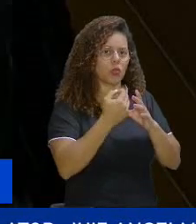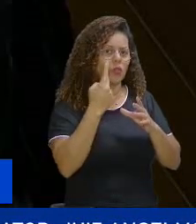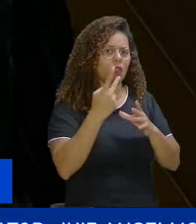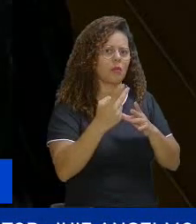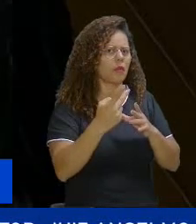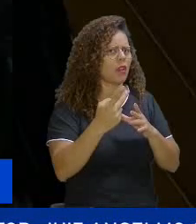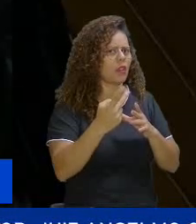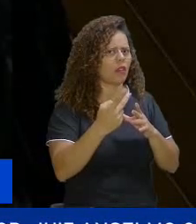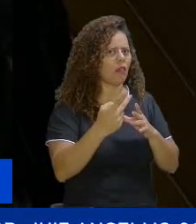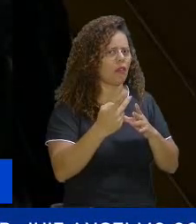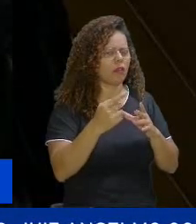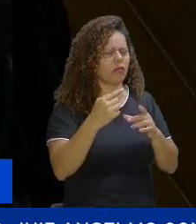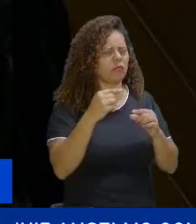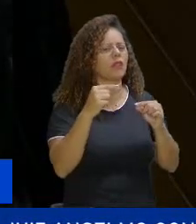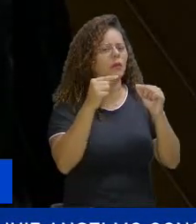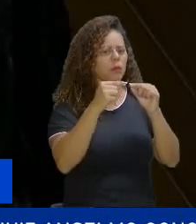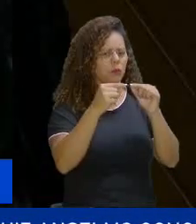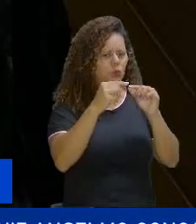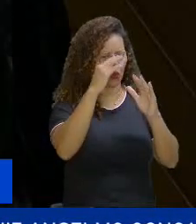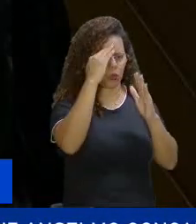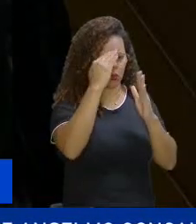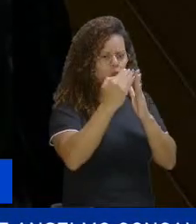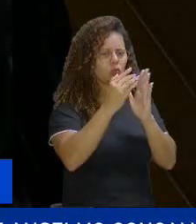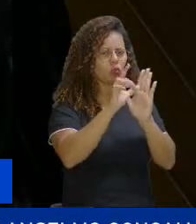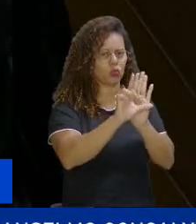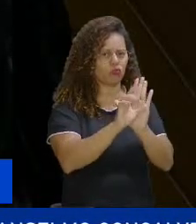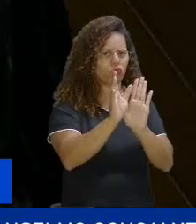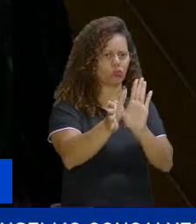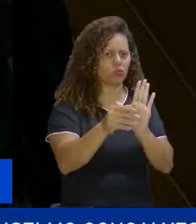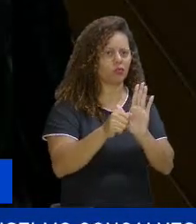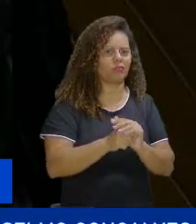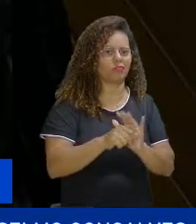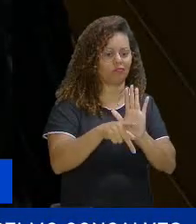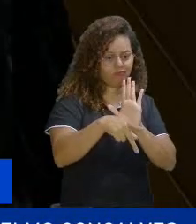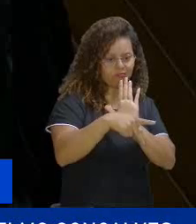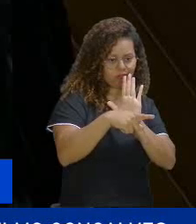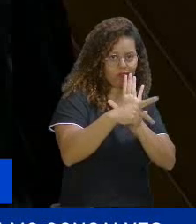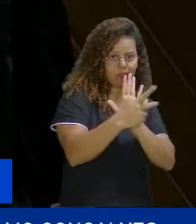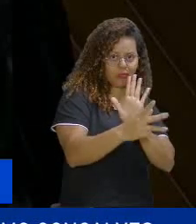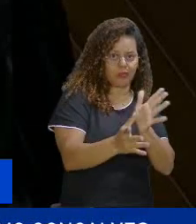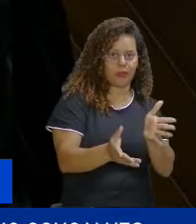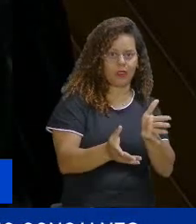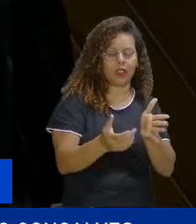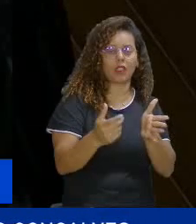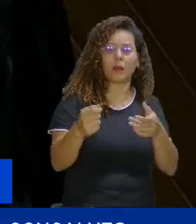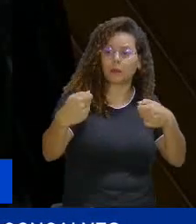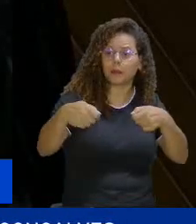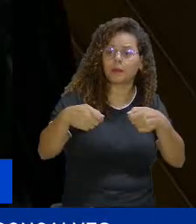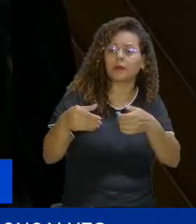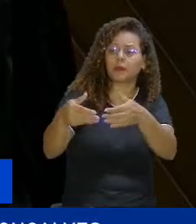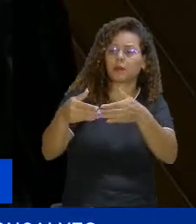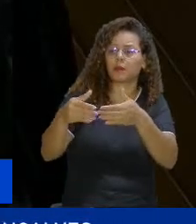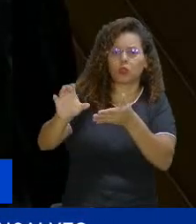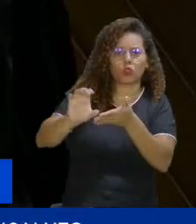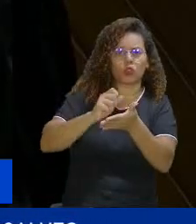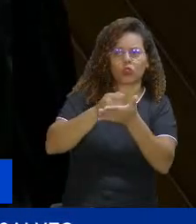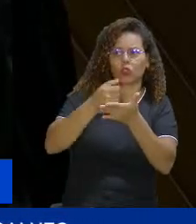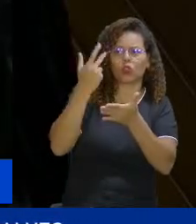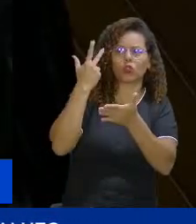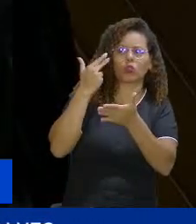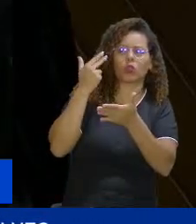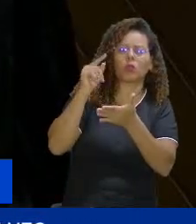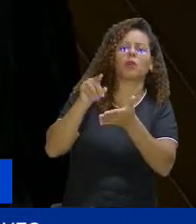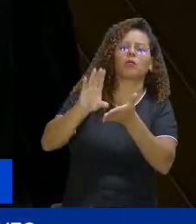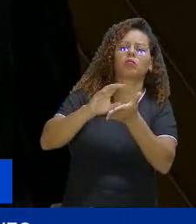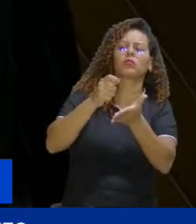houve violação a tal princípio. A análise desse ponto deve ser realizada no âmbito da prestação de contas daquela agremiação e